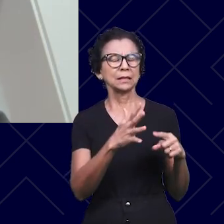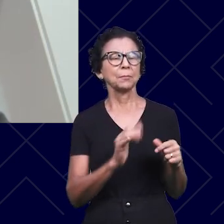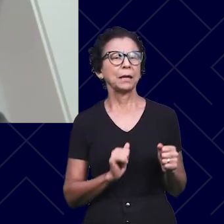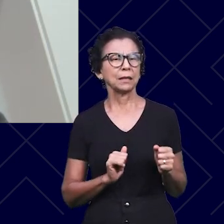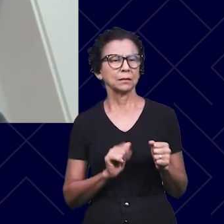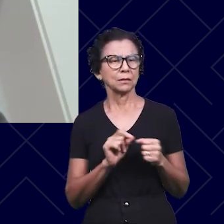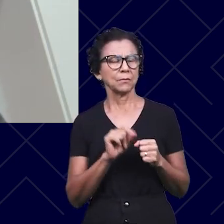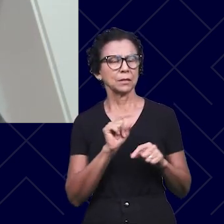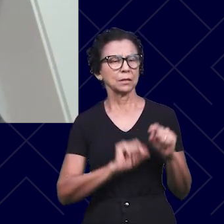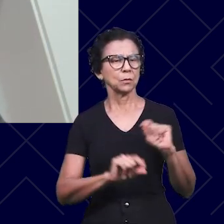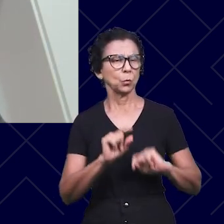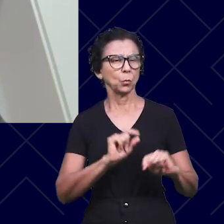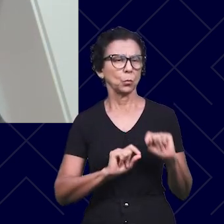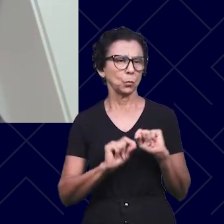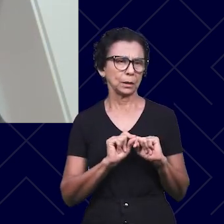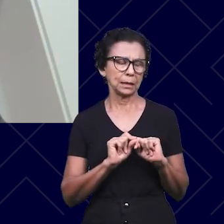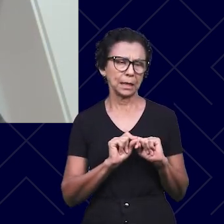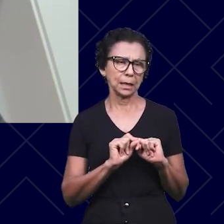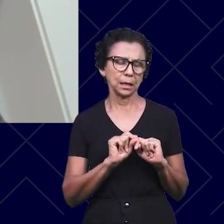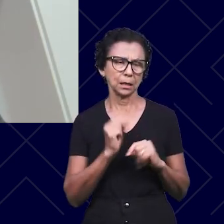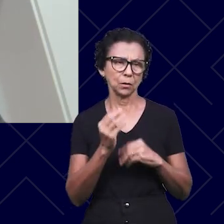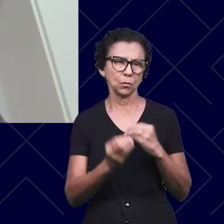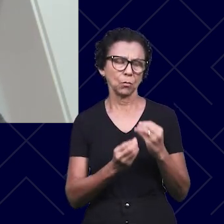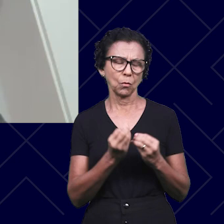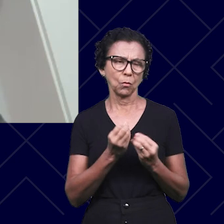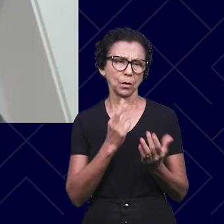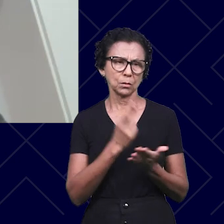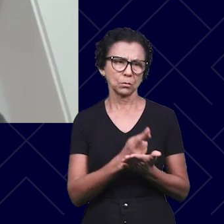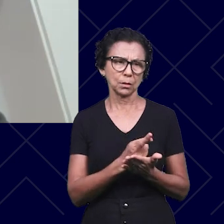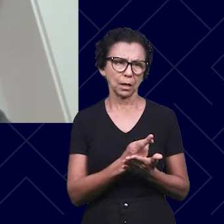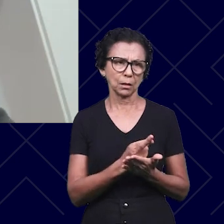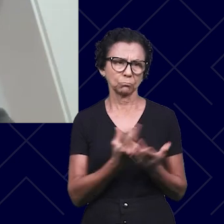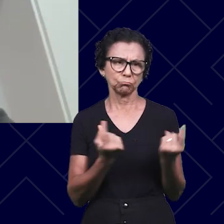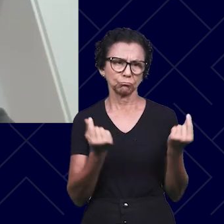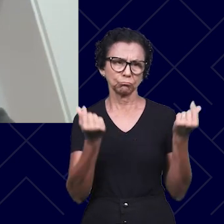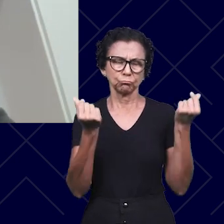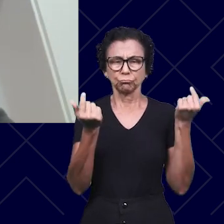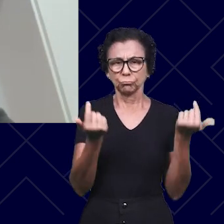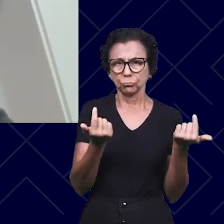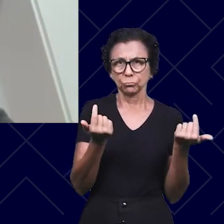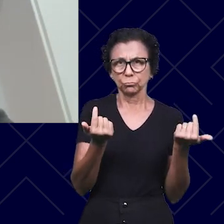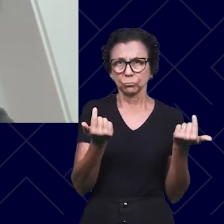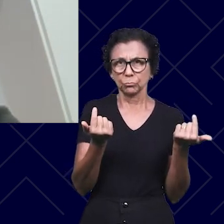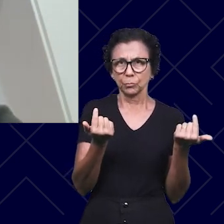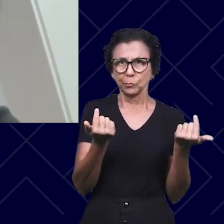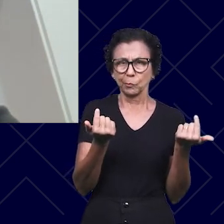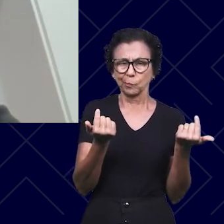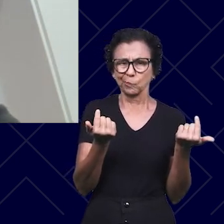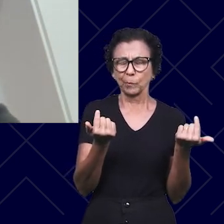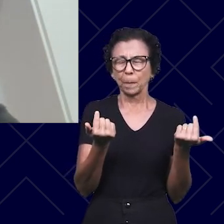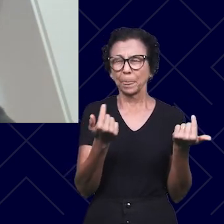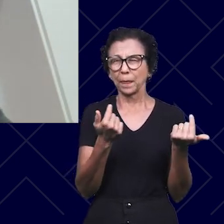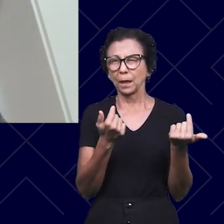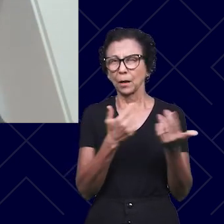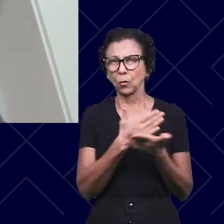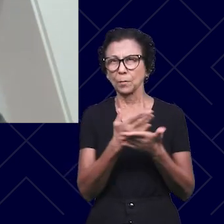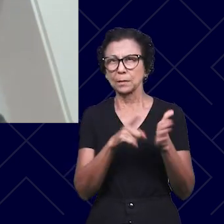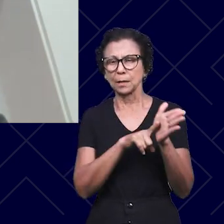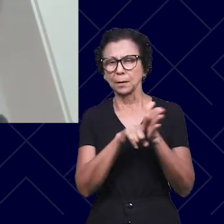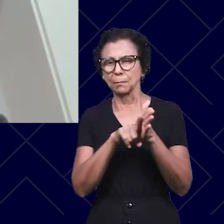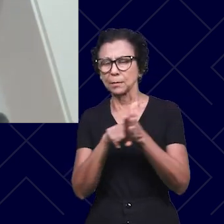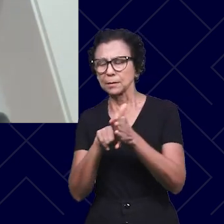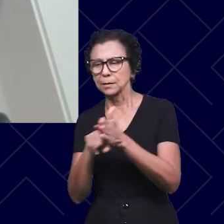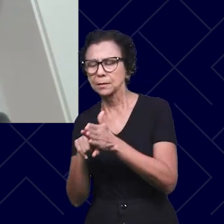máquina fazia, o que ela poderia me dar de ganho. E foi quando eu comecei a também perguntar de algumas pessoas,